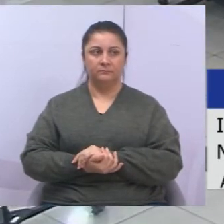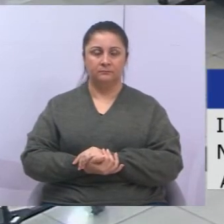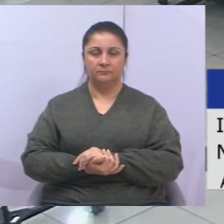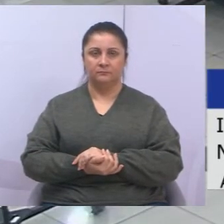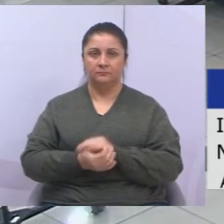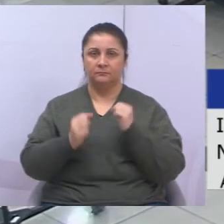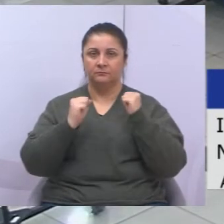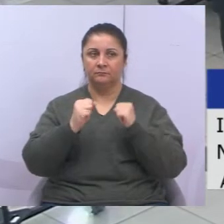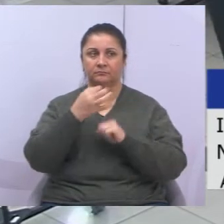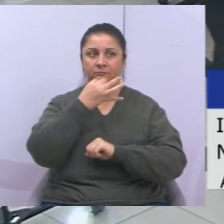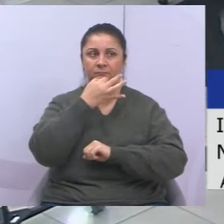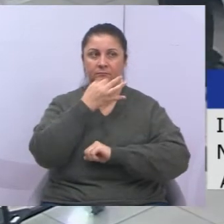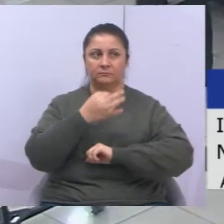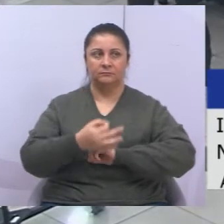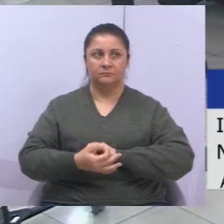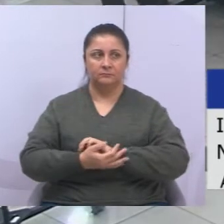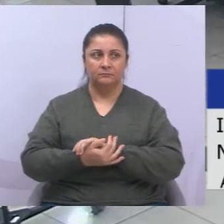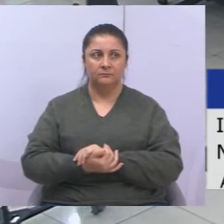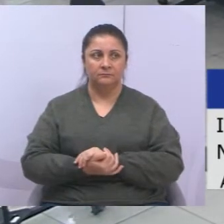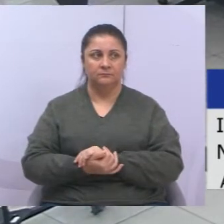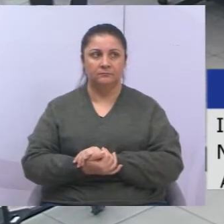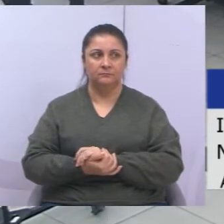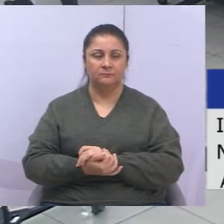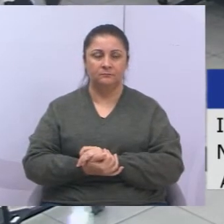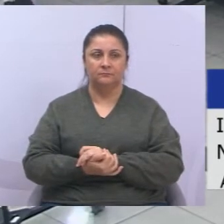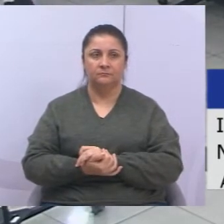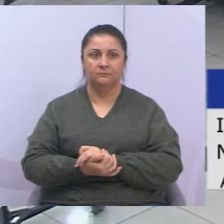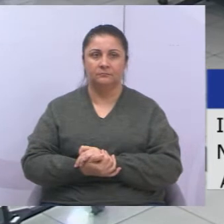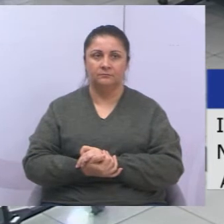O projeto continua em discussão.